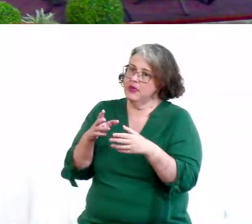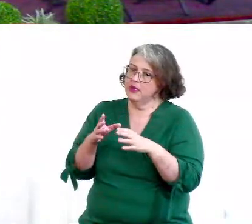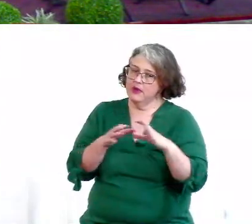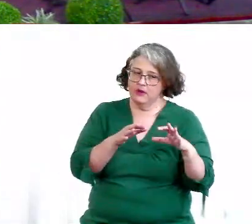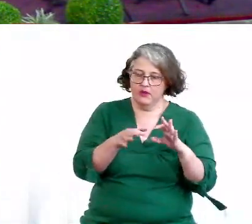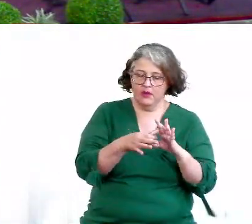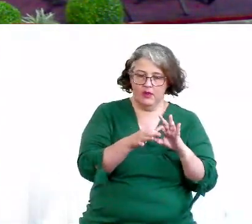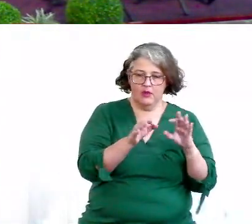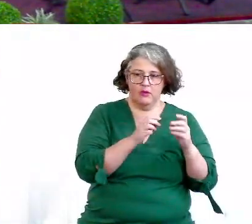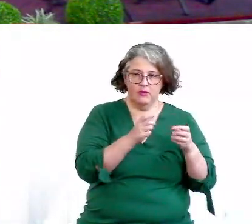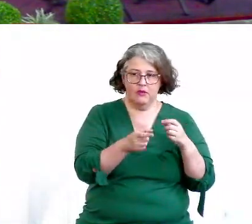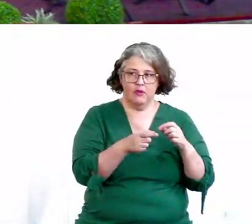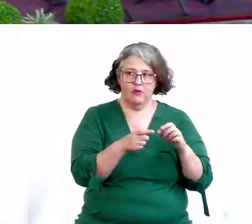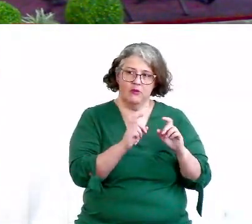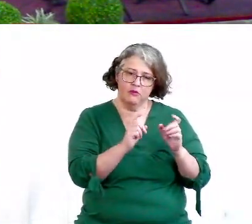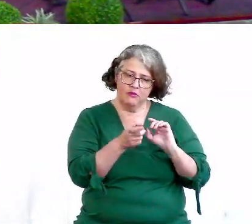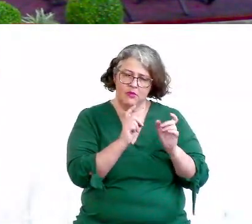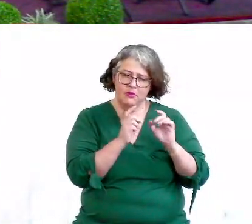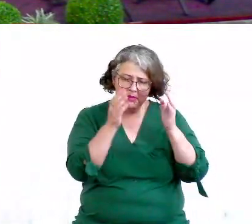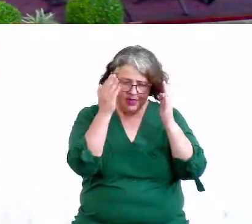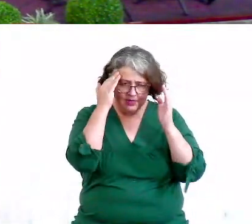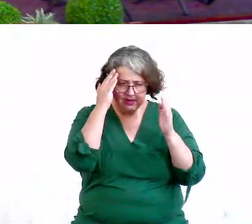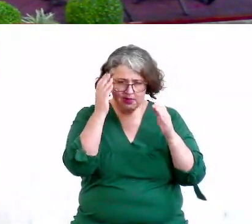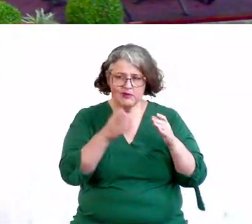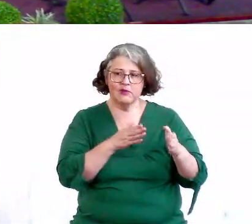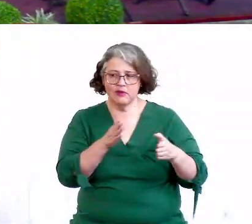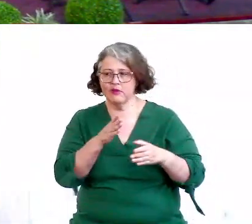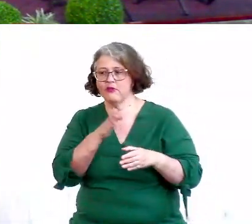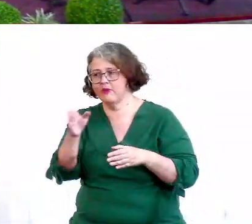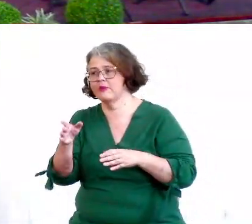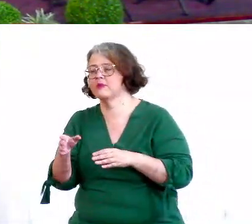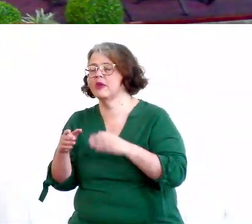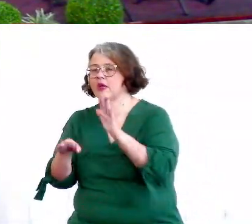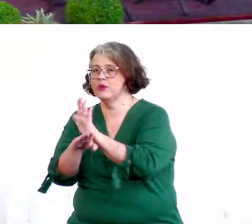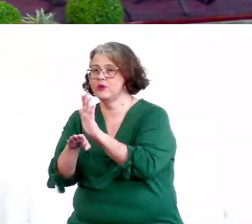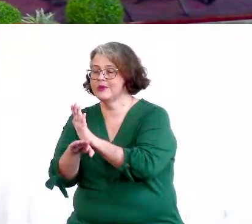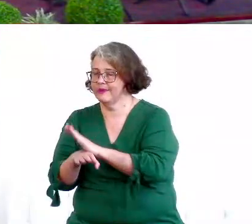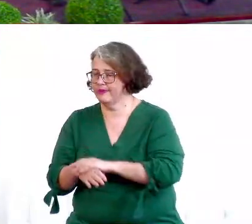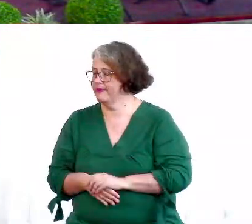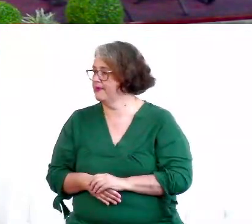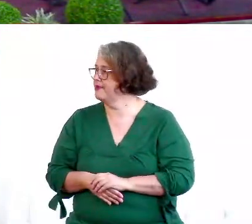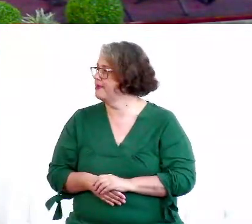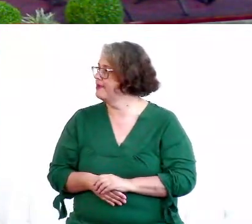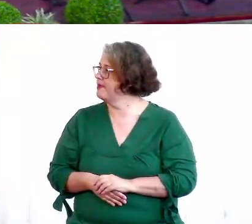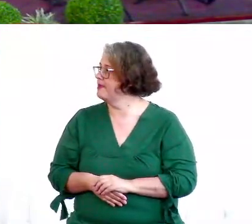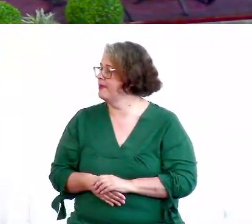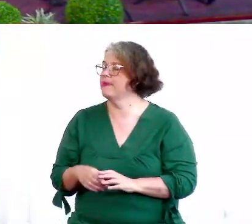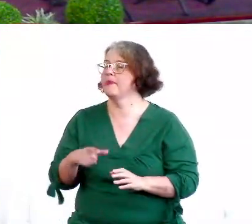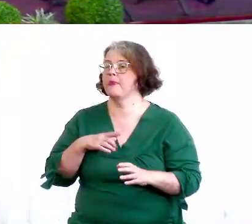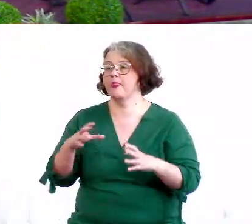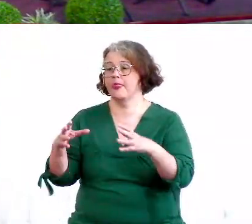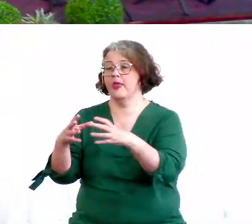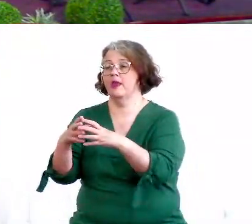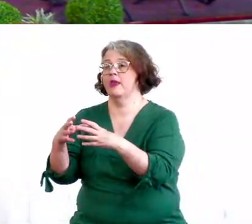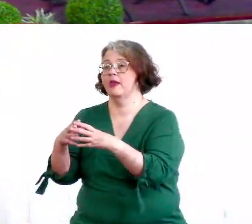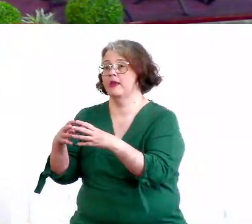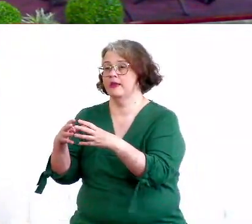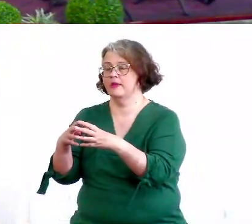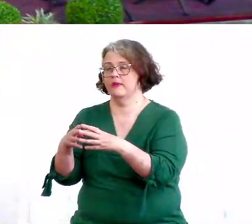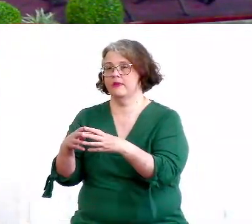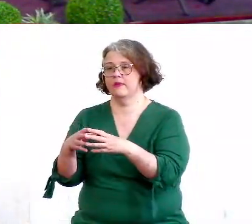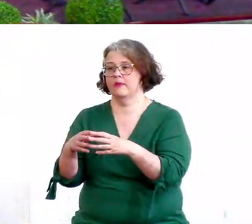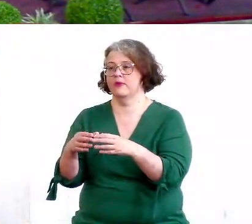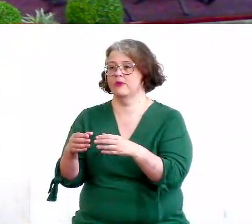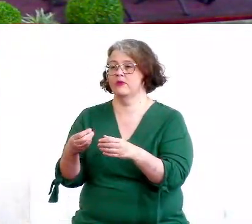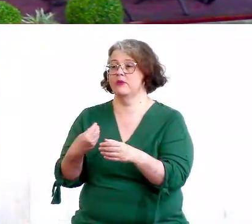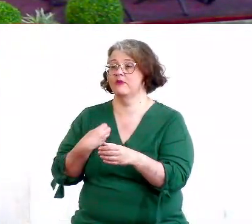essa proposta de arrecadação. O que eles precisam? Existe um centro de convivência em Itapecerica da Serra